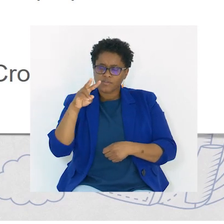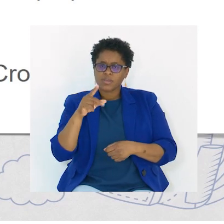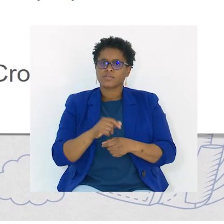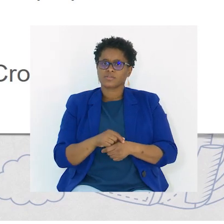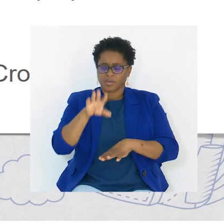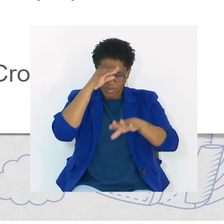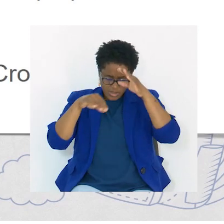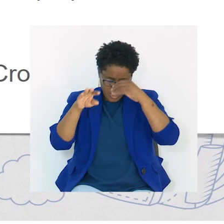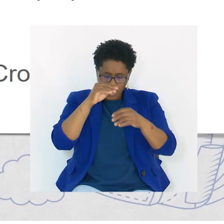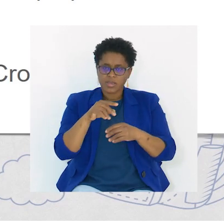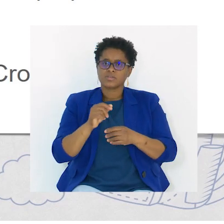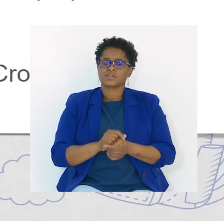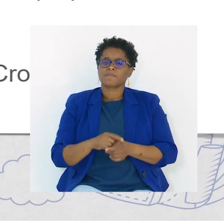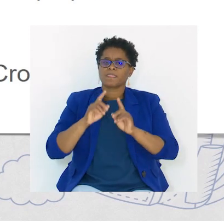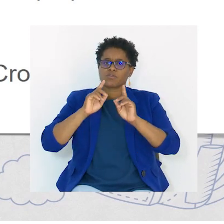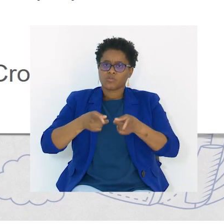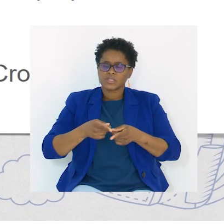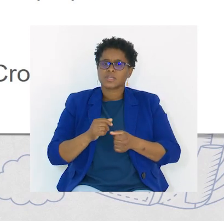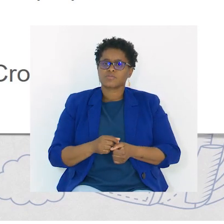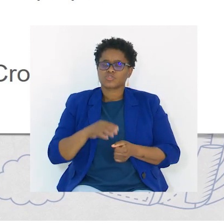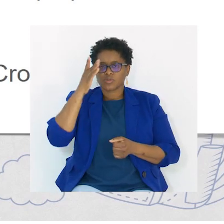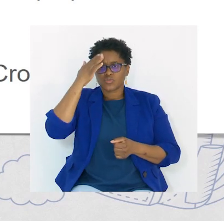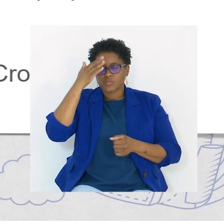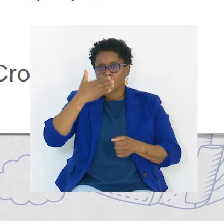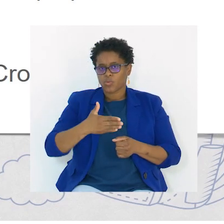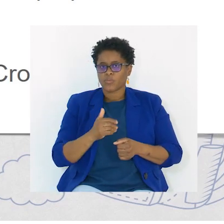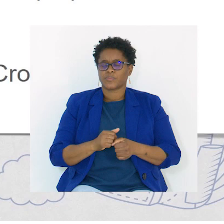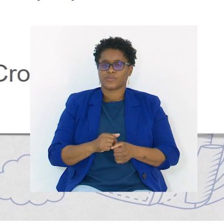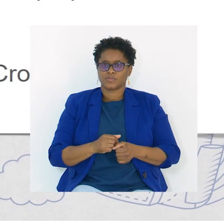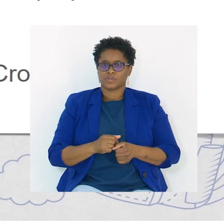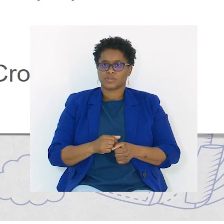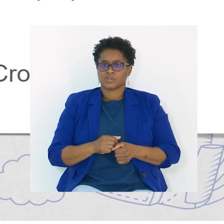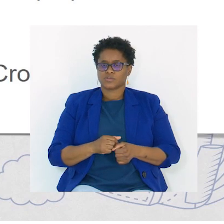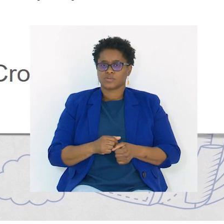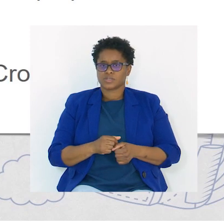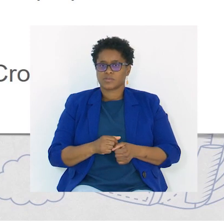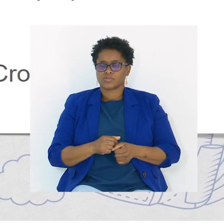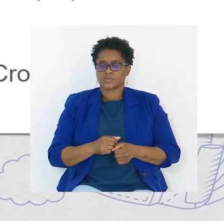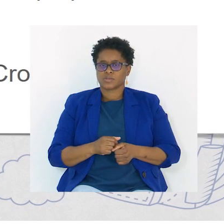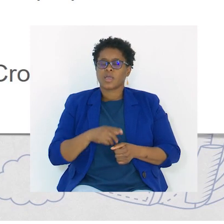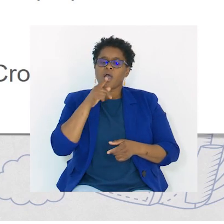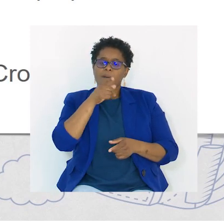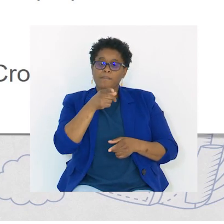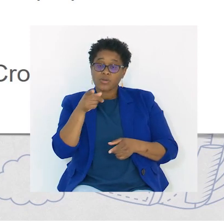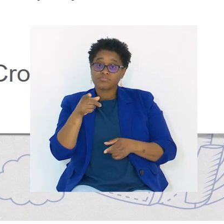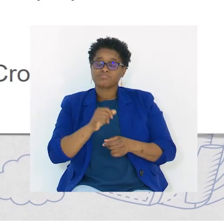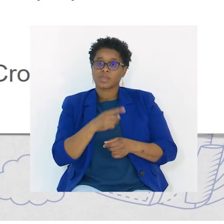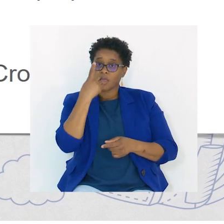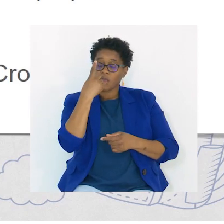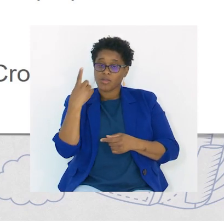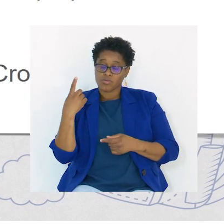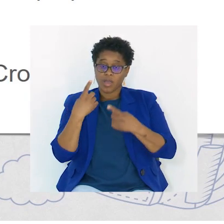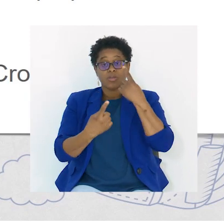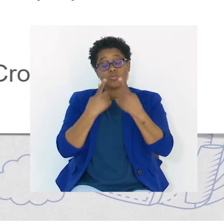aprendizagem que comecemos pelo número 1. Aponta algumas ciências auxiliares